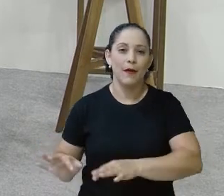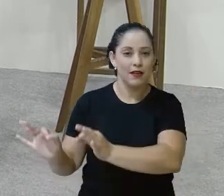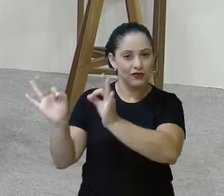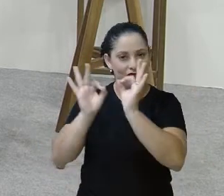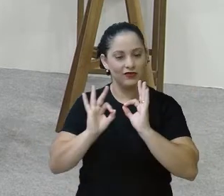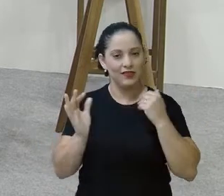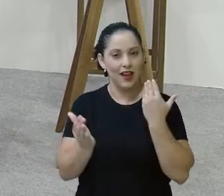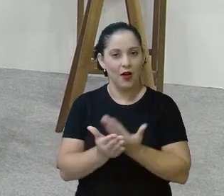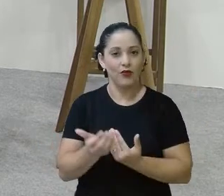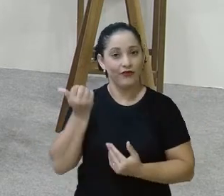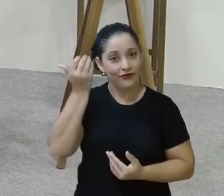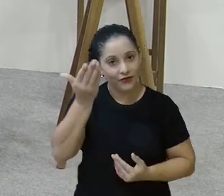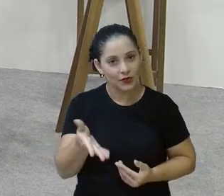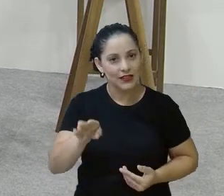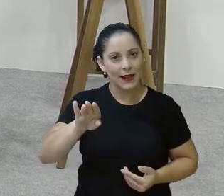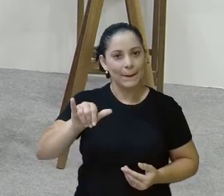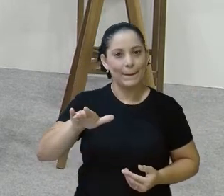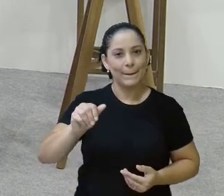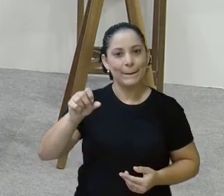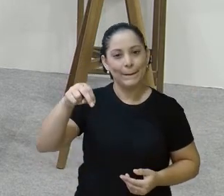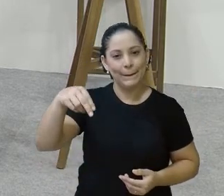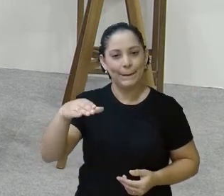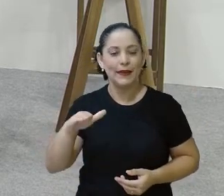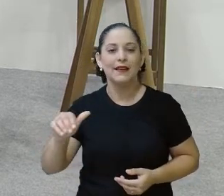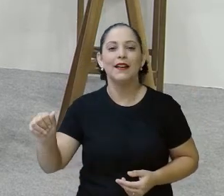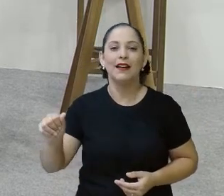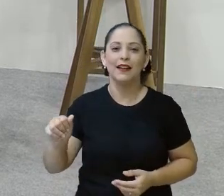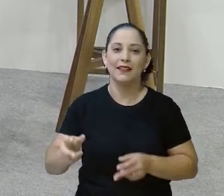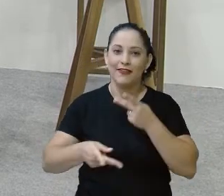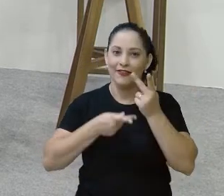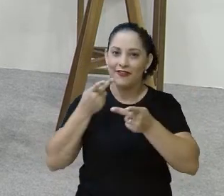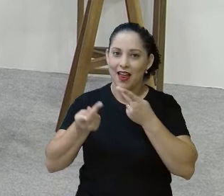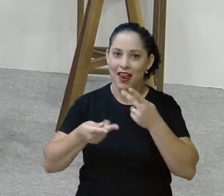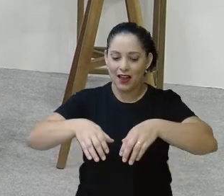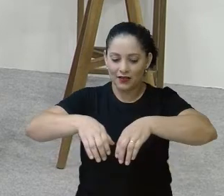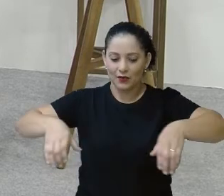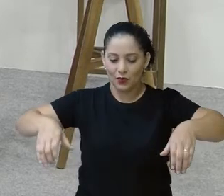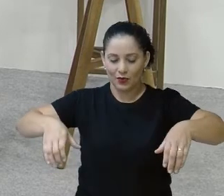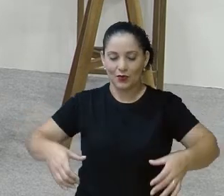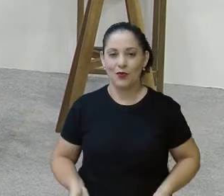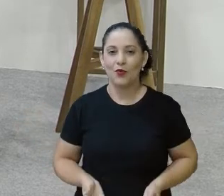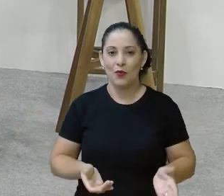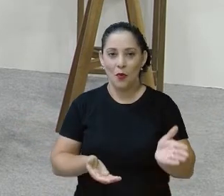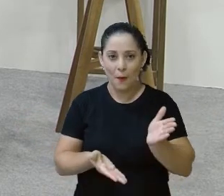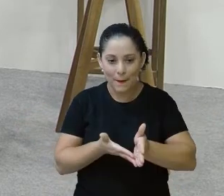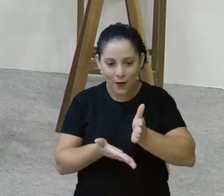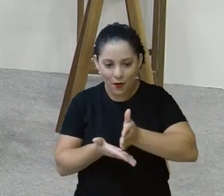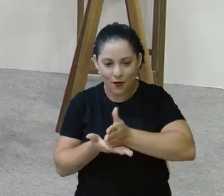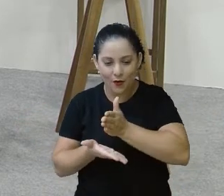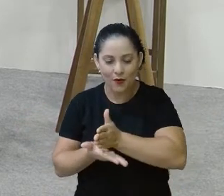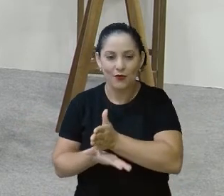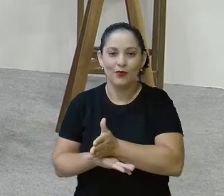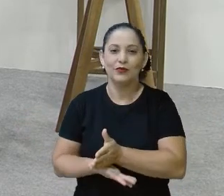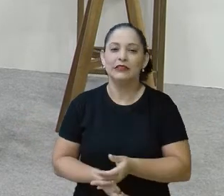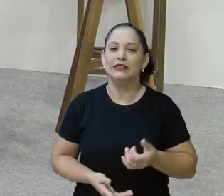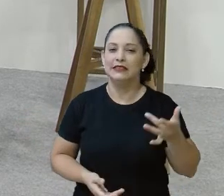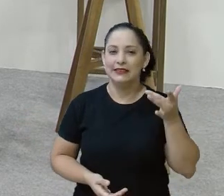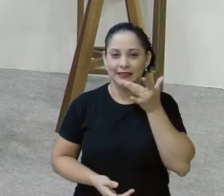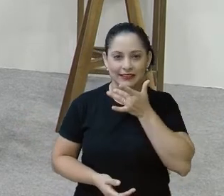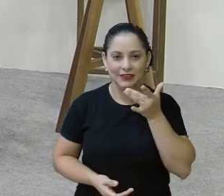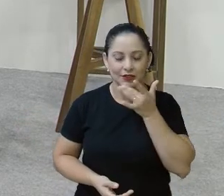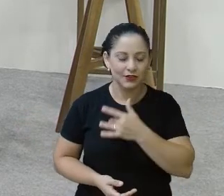a você, Bianca, não é? Que está aqui falando do bolo de rolo, tá certo? Então, é isso aí.